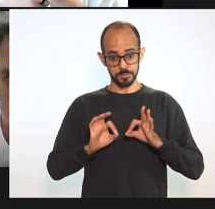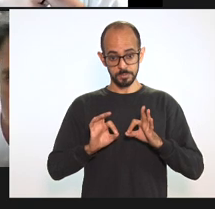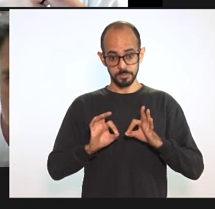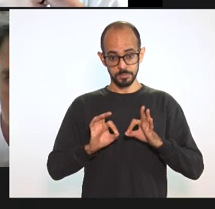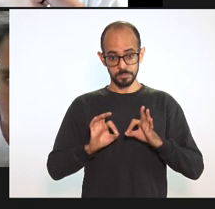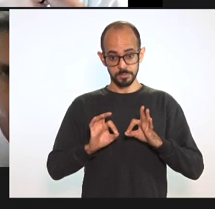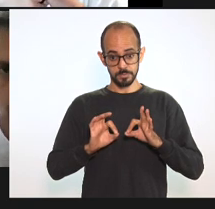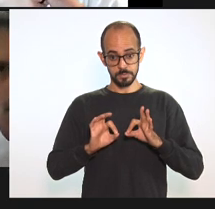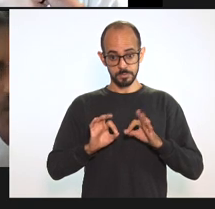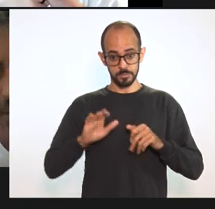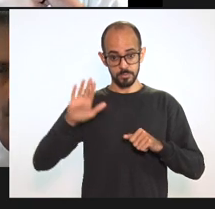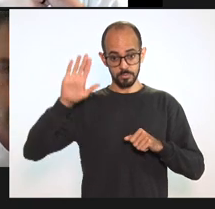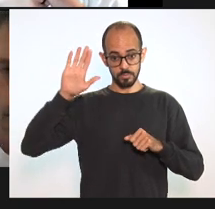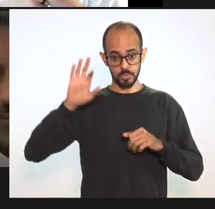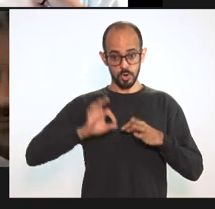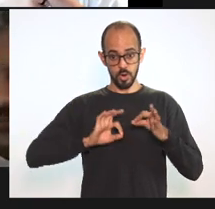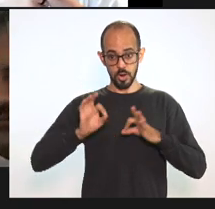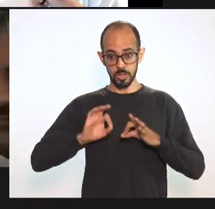de ordem, presidente.